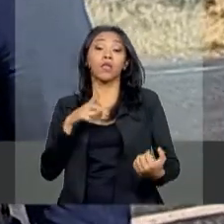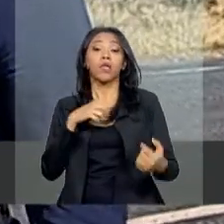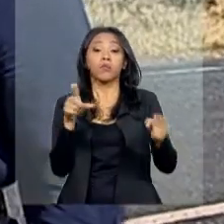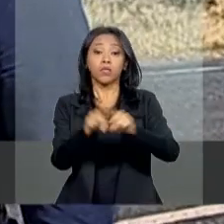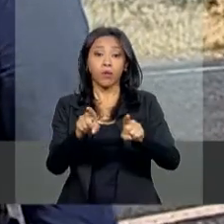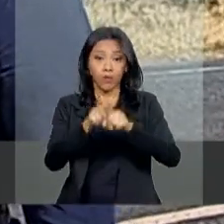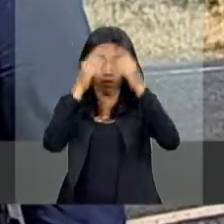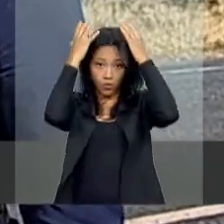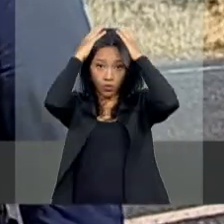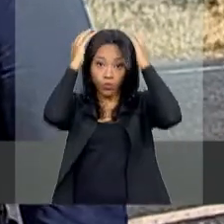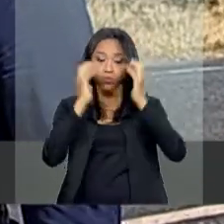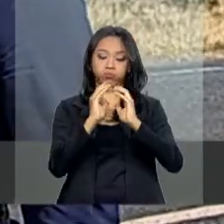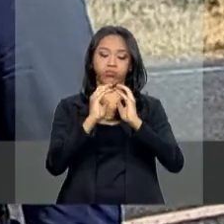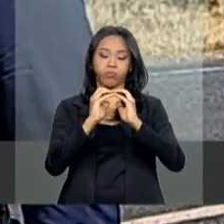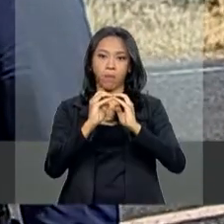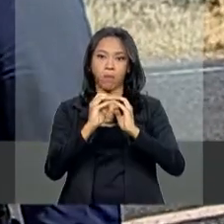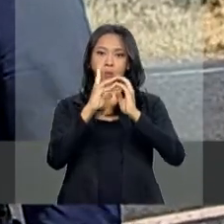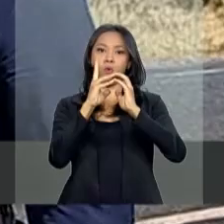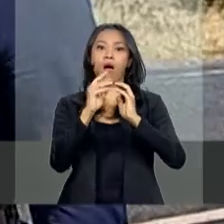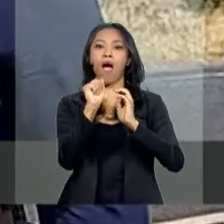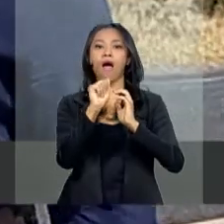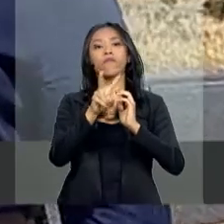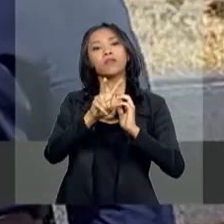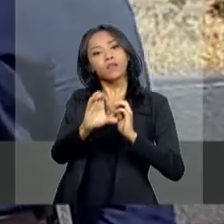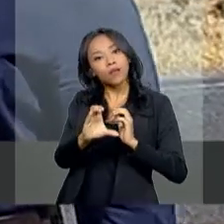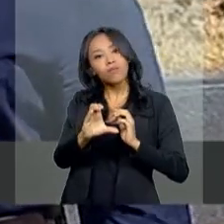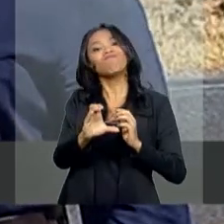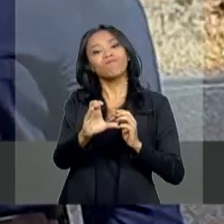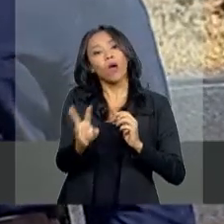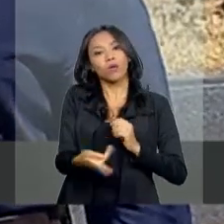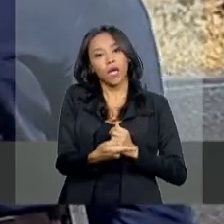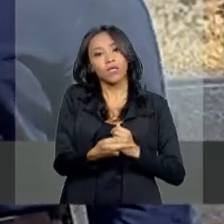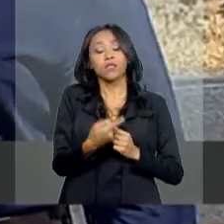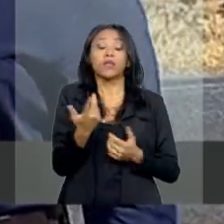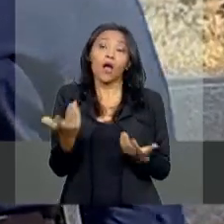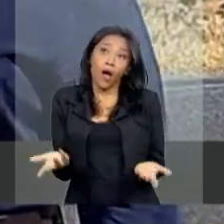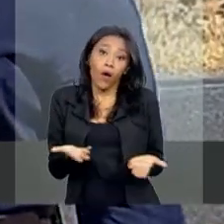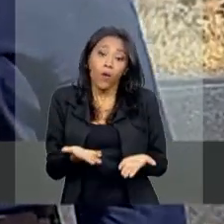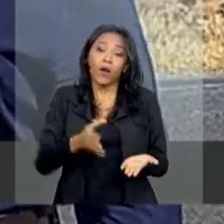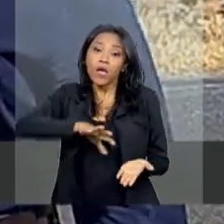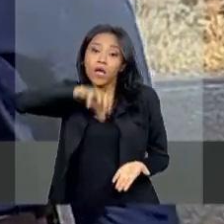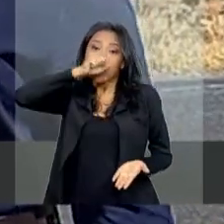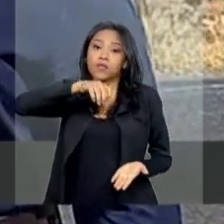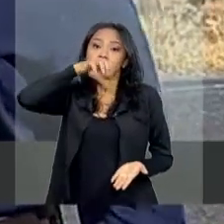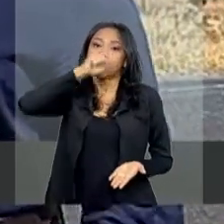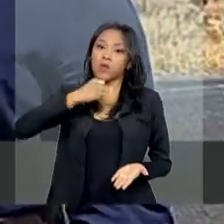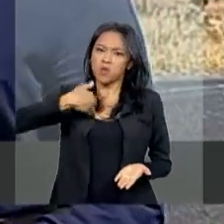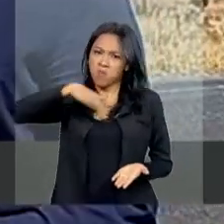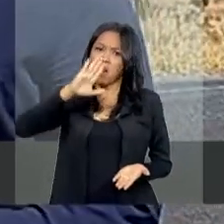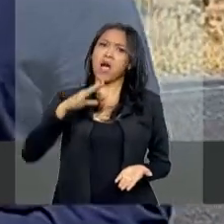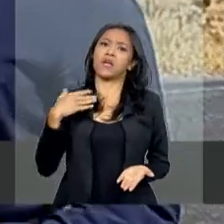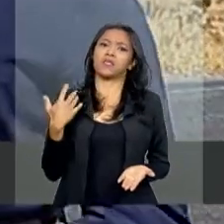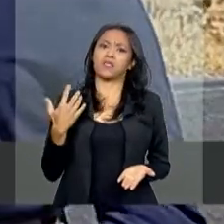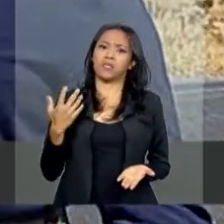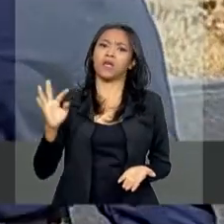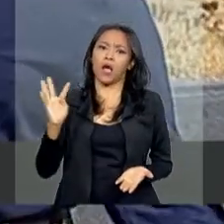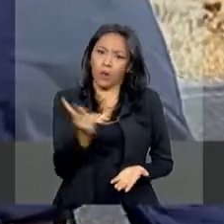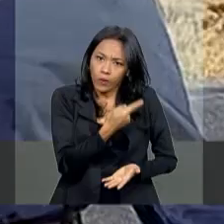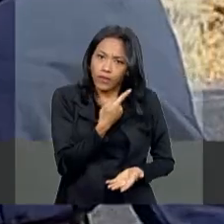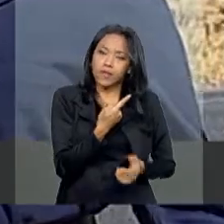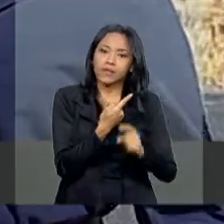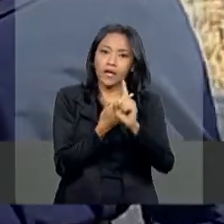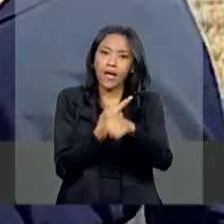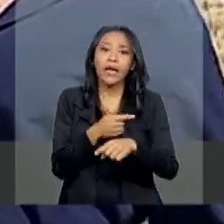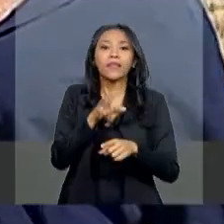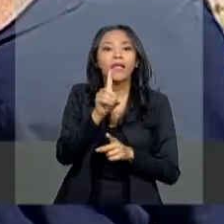derrame cerebral nas doenças vasculares em relação às doenças respiratórias a mais importante delas é uma doença que nós chamamos de